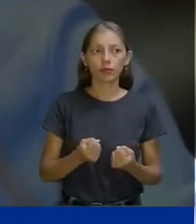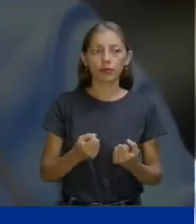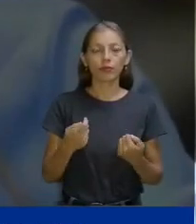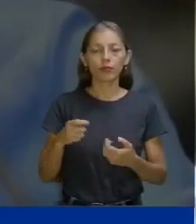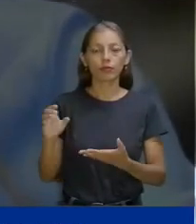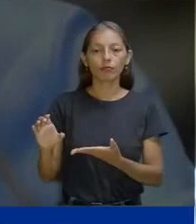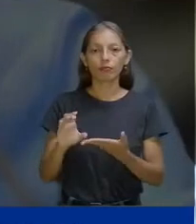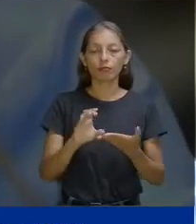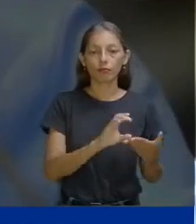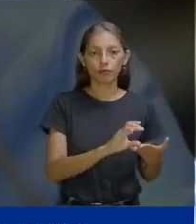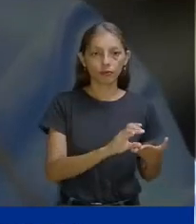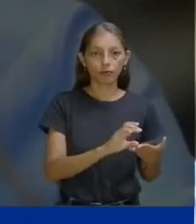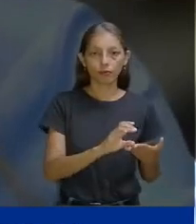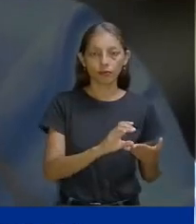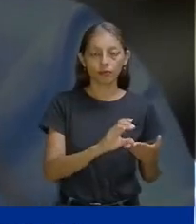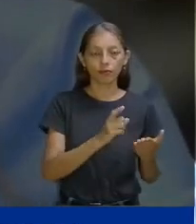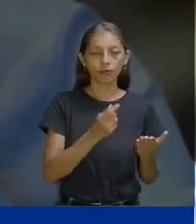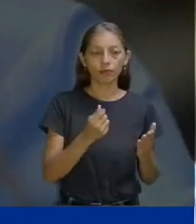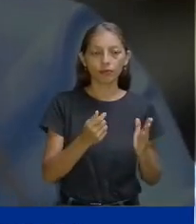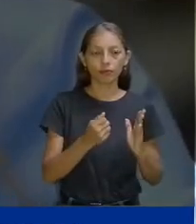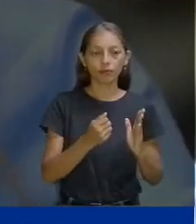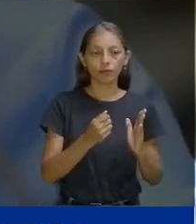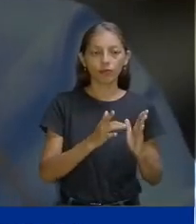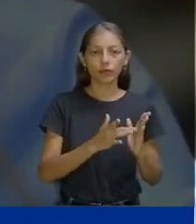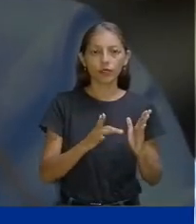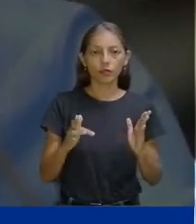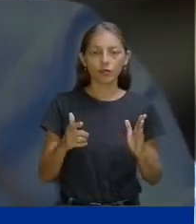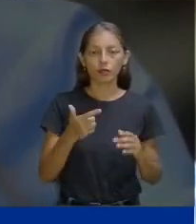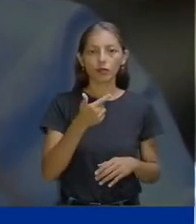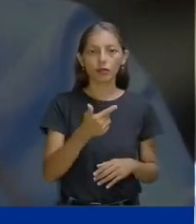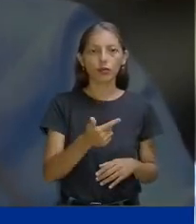a restituição ao Tesouro do valor de